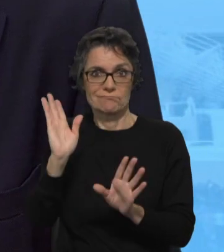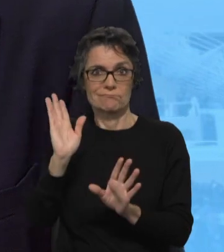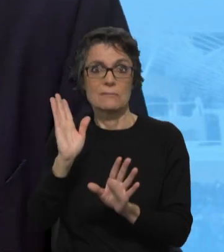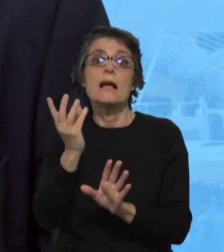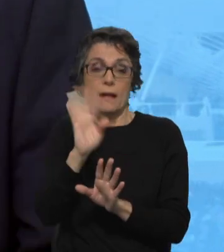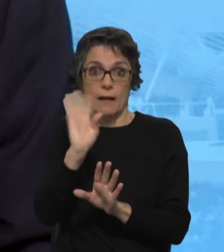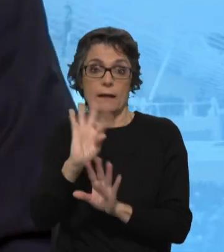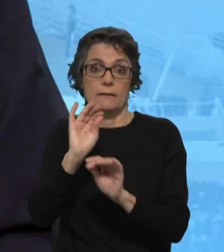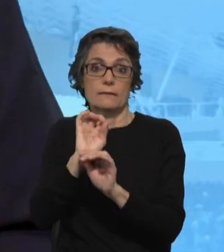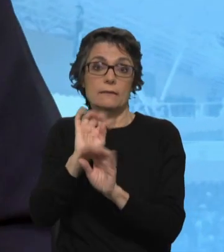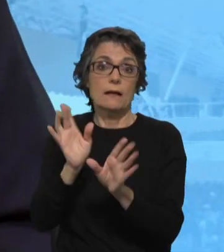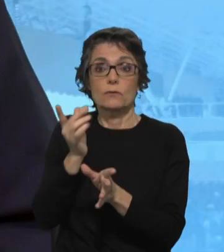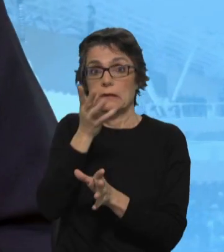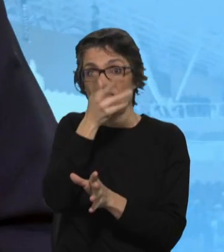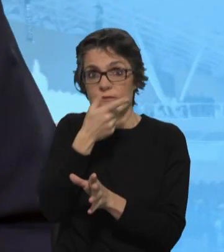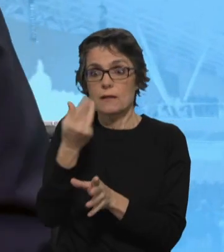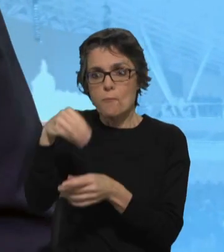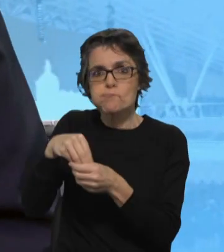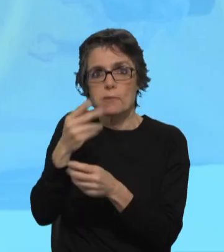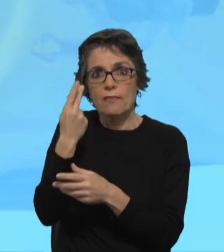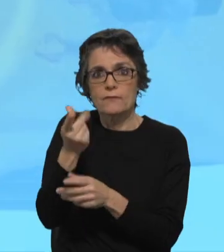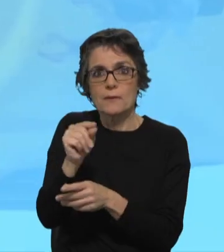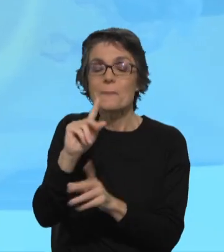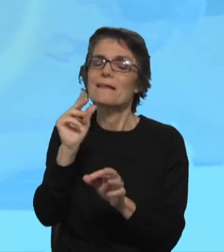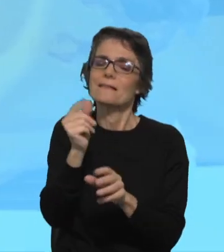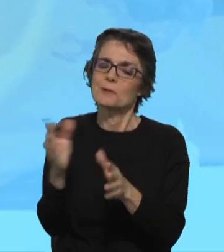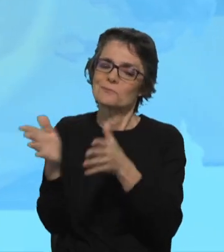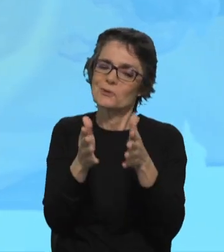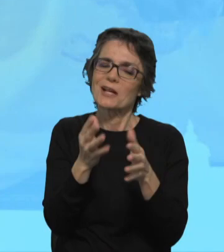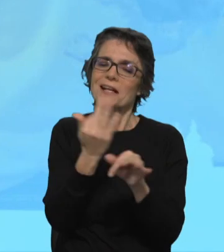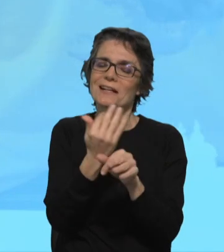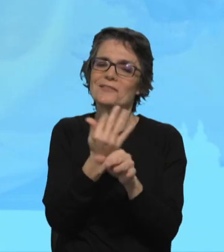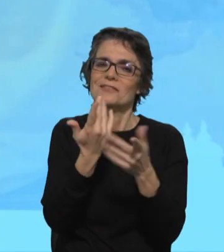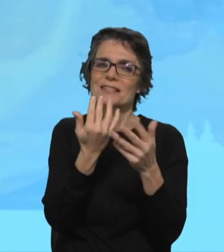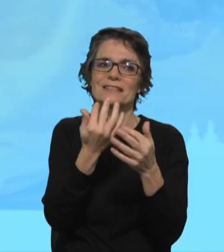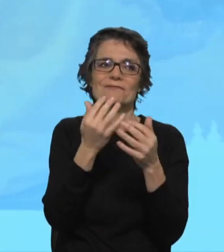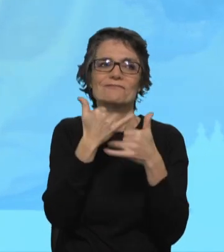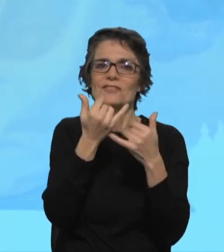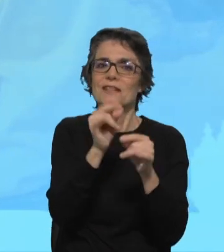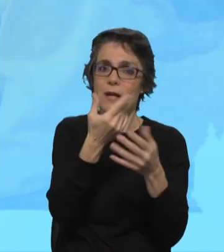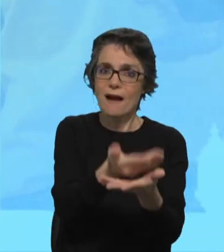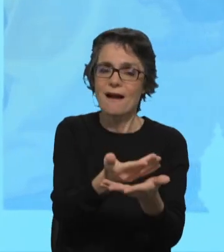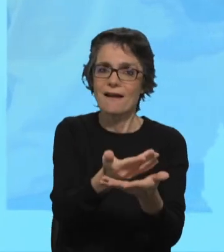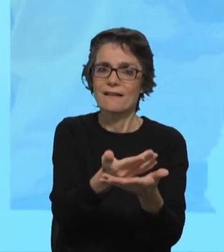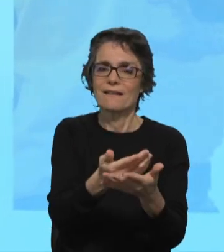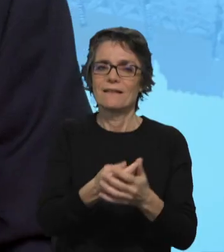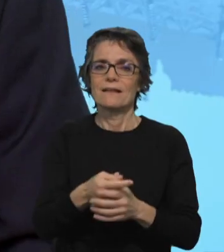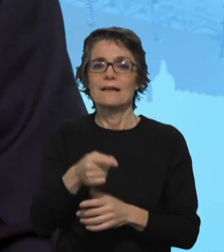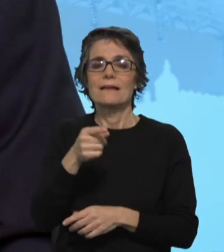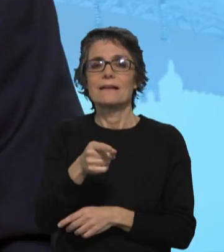esse elemento, também existe uma celebração da alegria. E a Semana Santa é marcada por esta